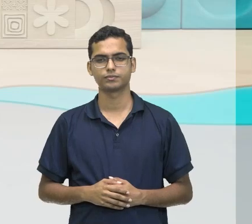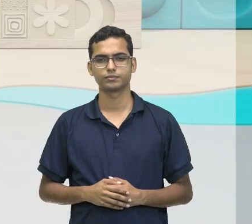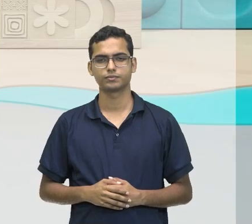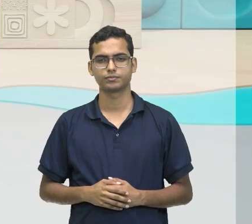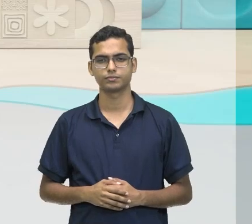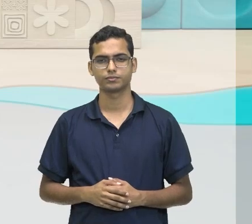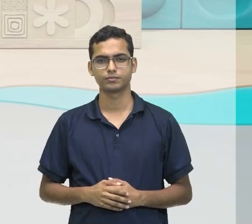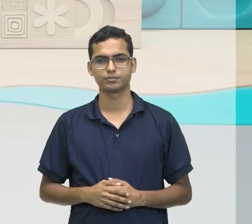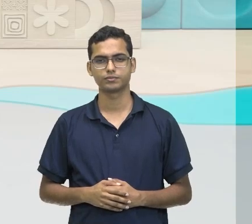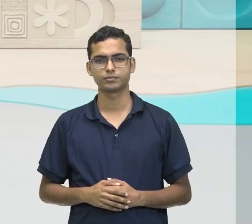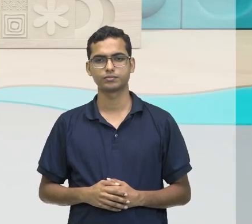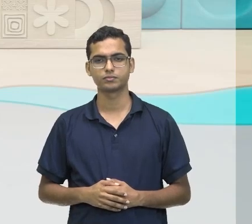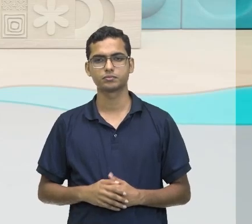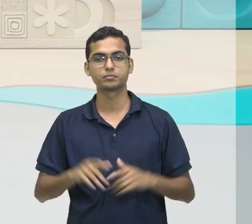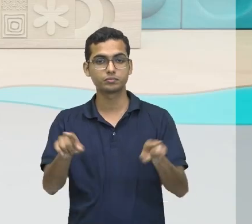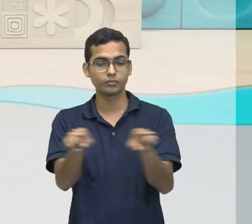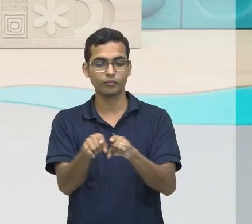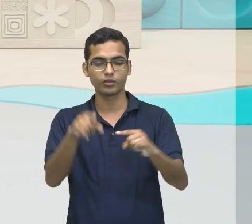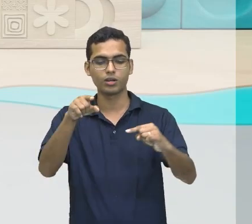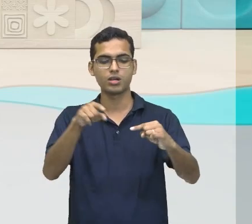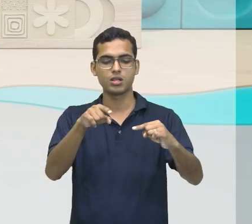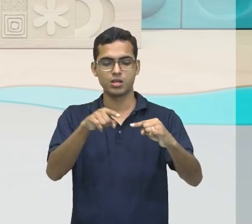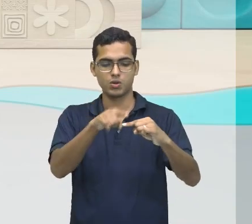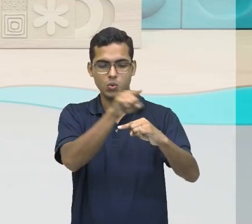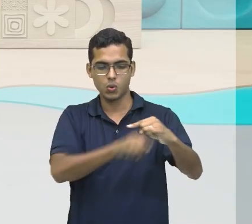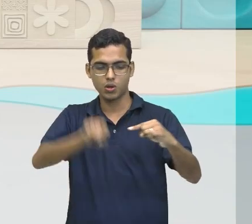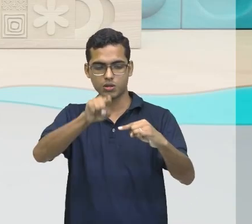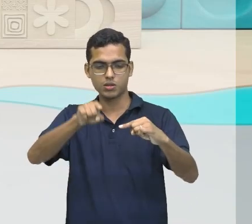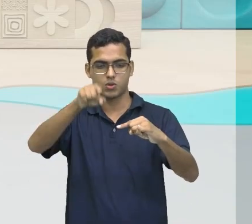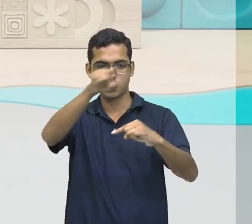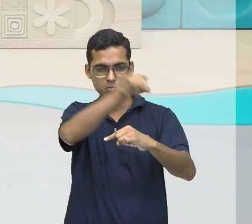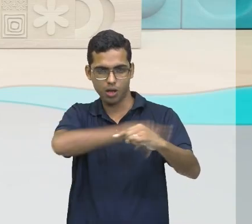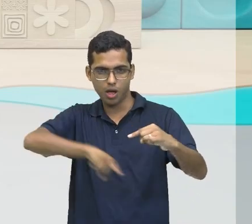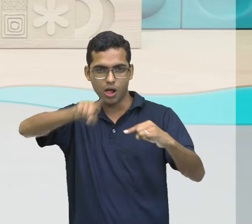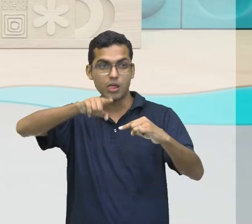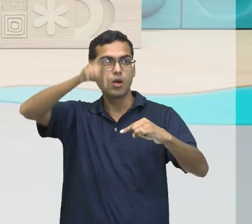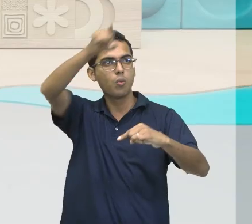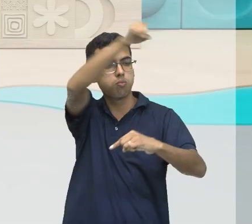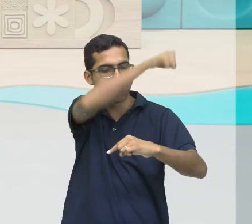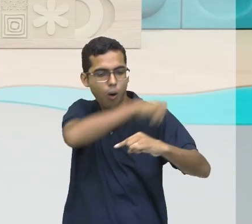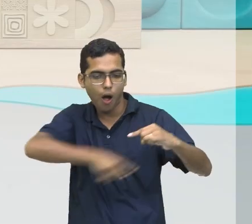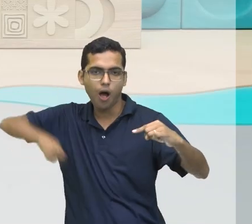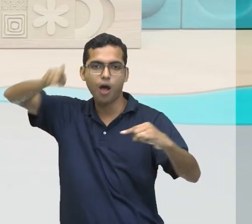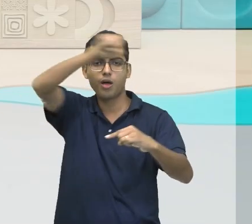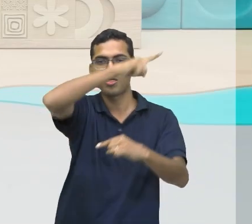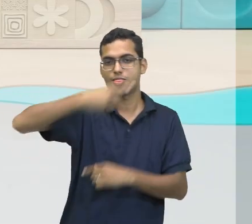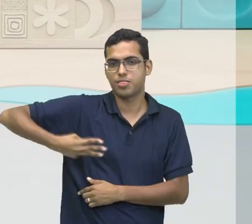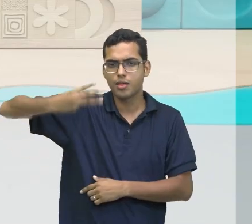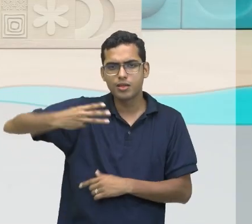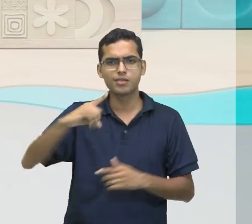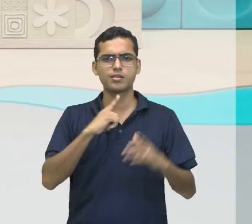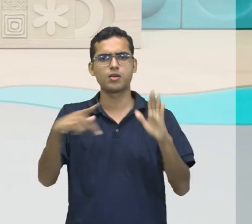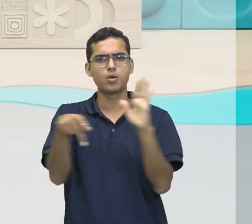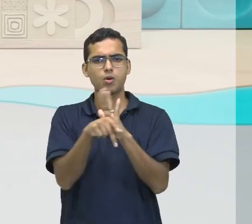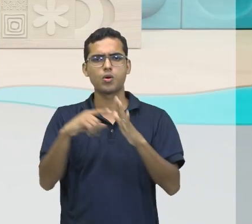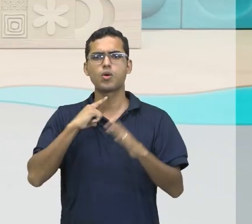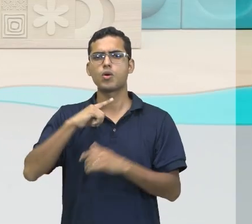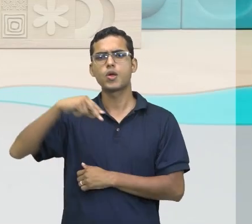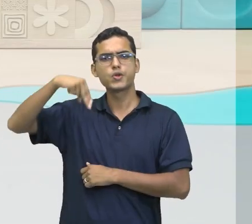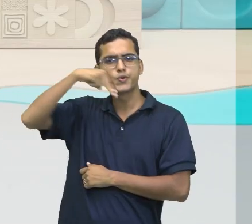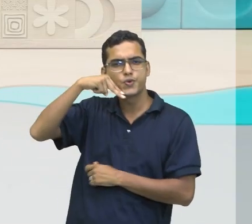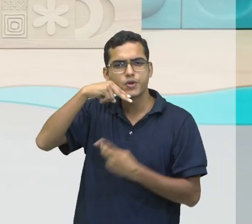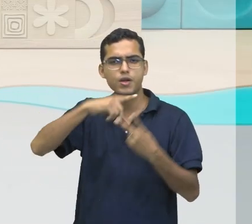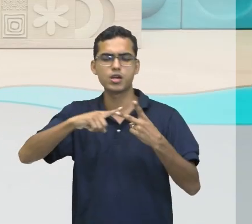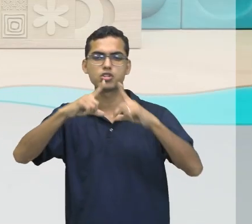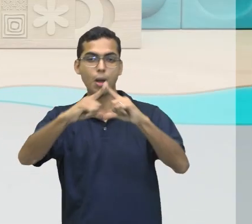nós temos países como Índia, Nigéria, África do Sul, Singapura, Filipinas, Paquistão. Esses são países que